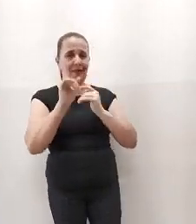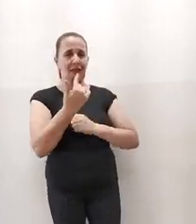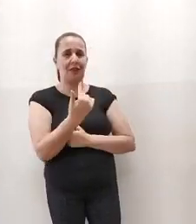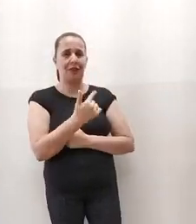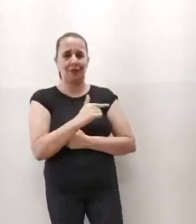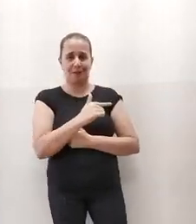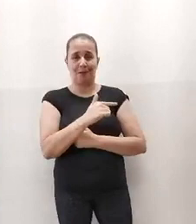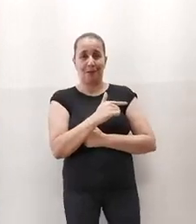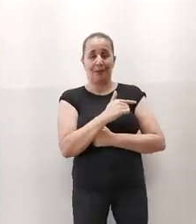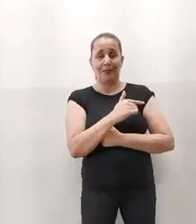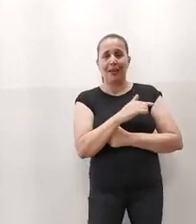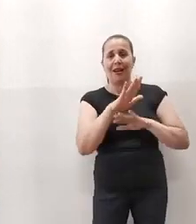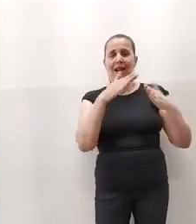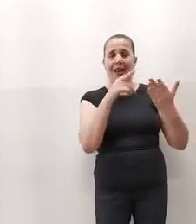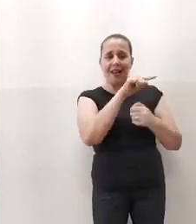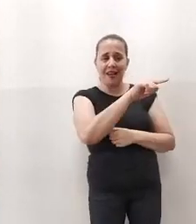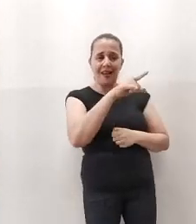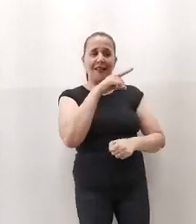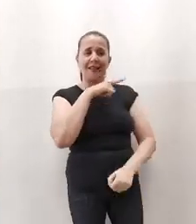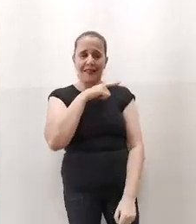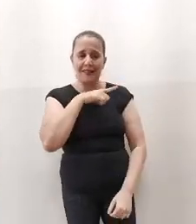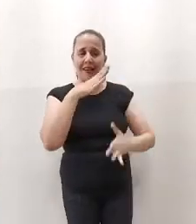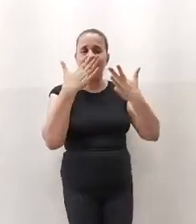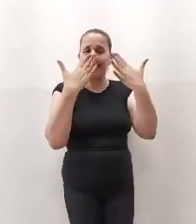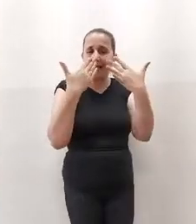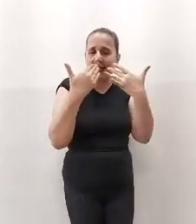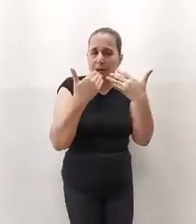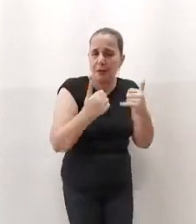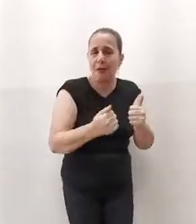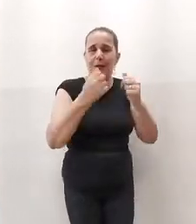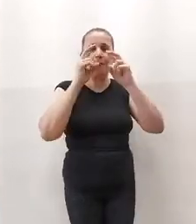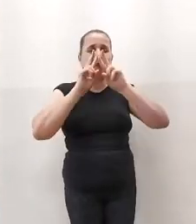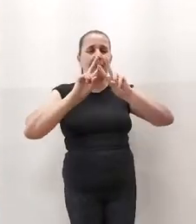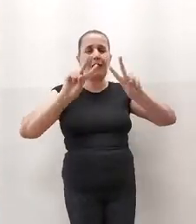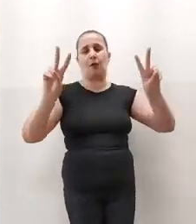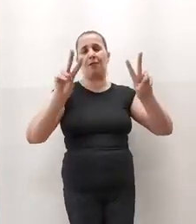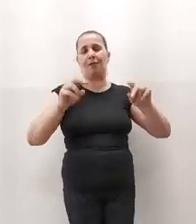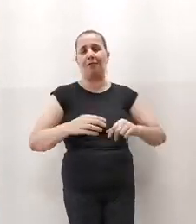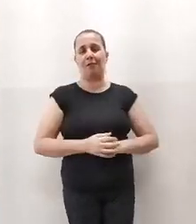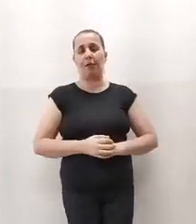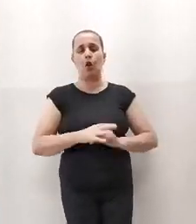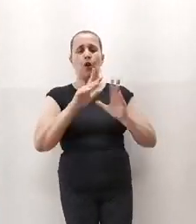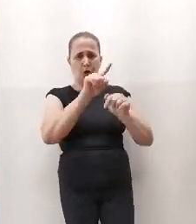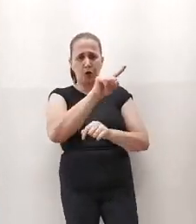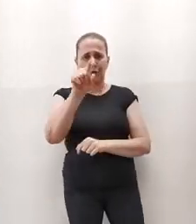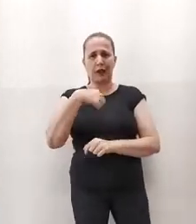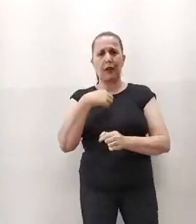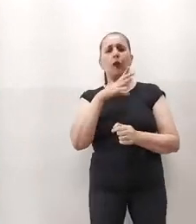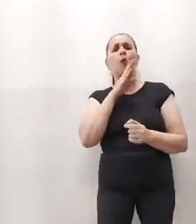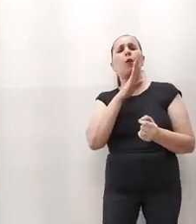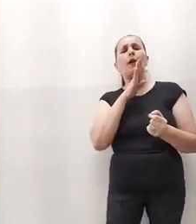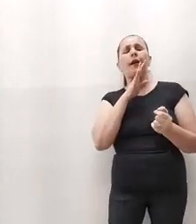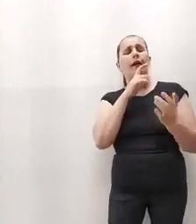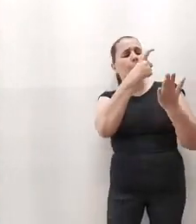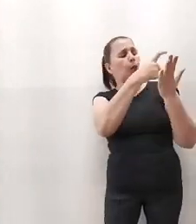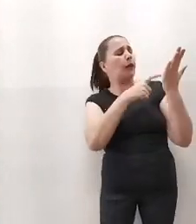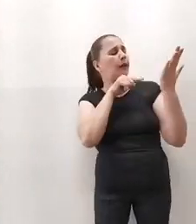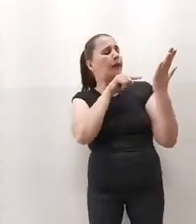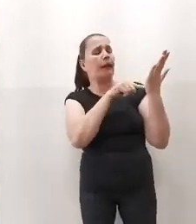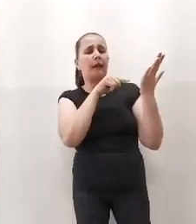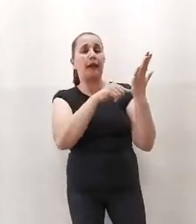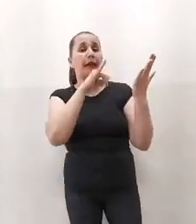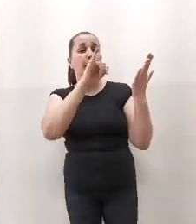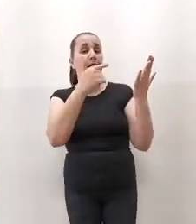ou seja, ele tinha recebido uma visão. Todos conhecem aquele texto, não é, irmãos?